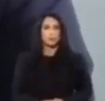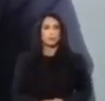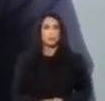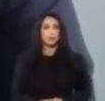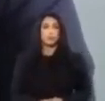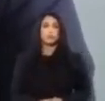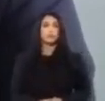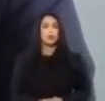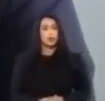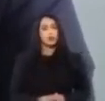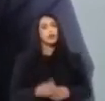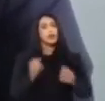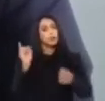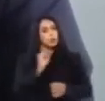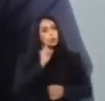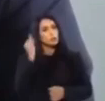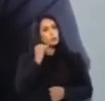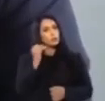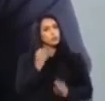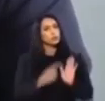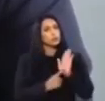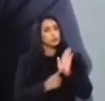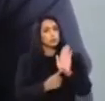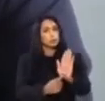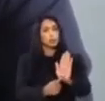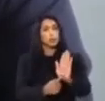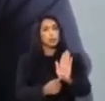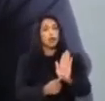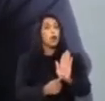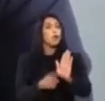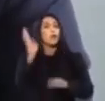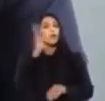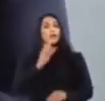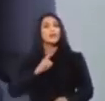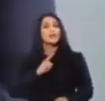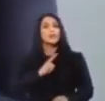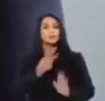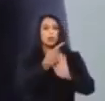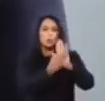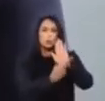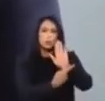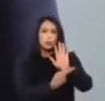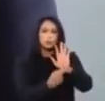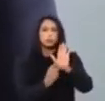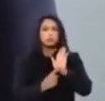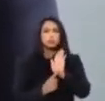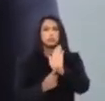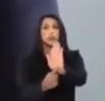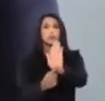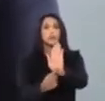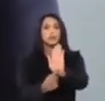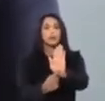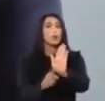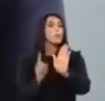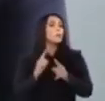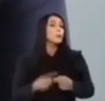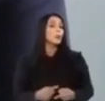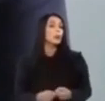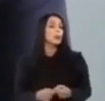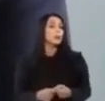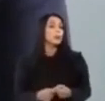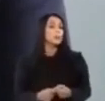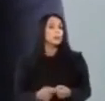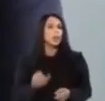né, digno de registro. Então o Brasil tem portfólio, isso é fundamental. Por quê? Ninguém vai